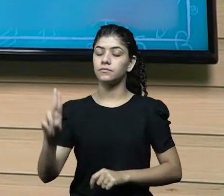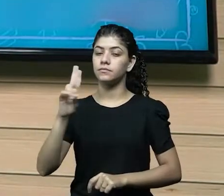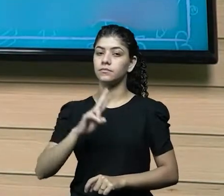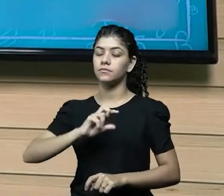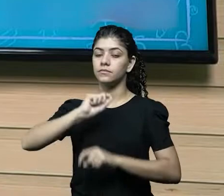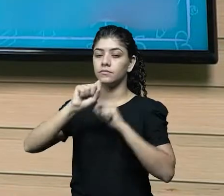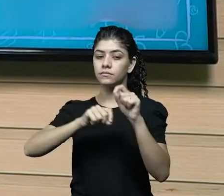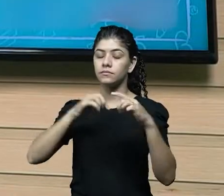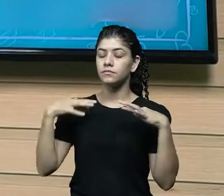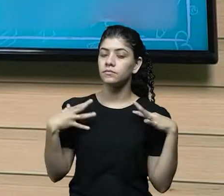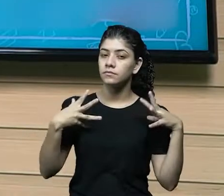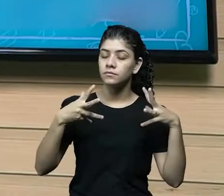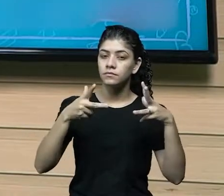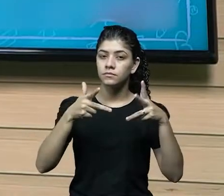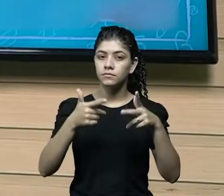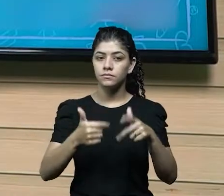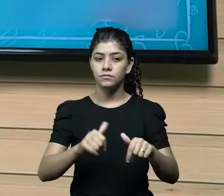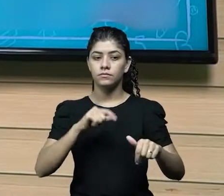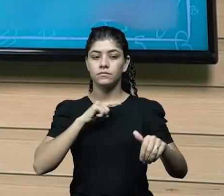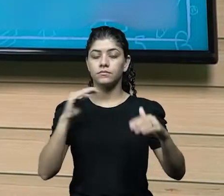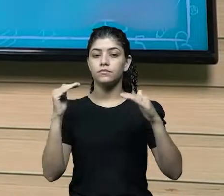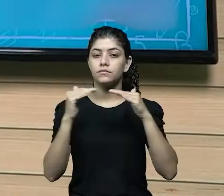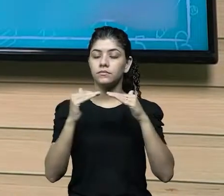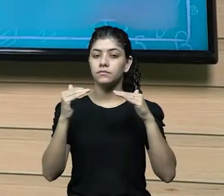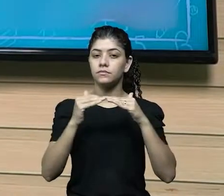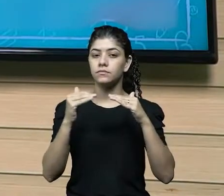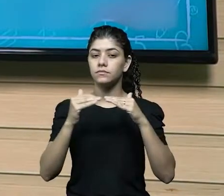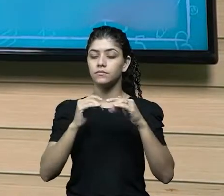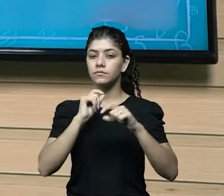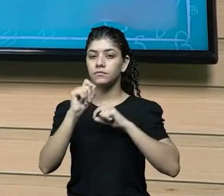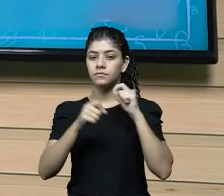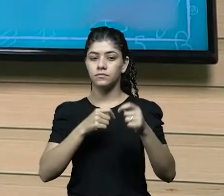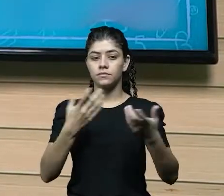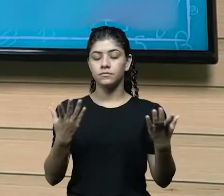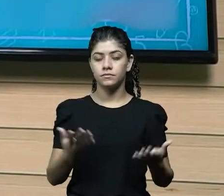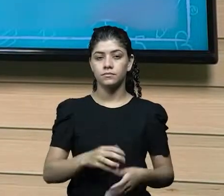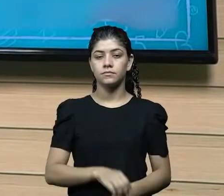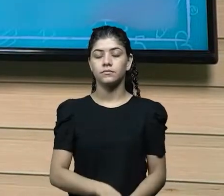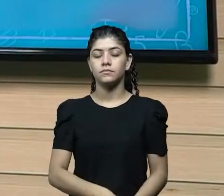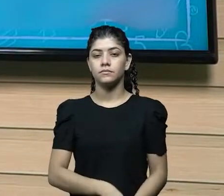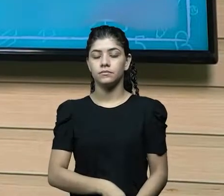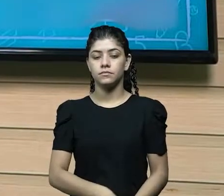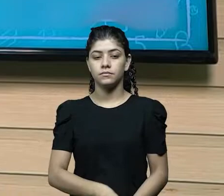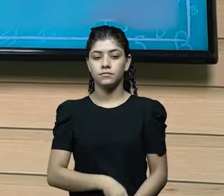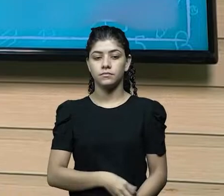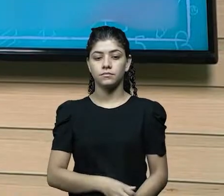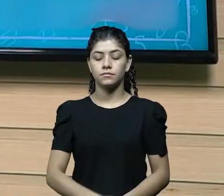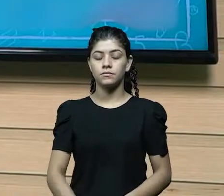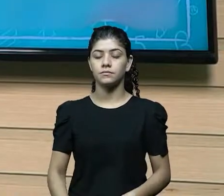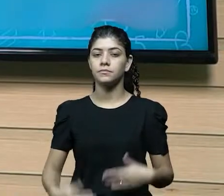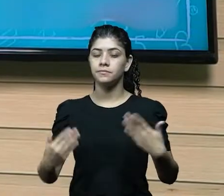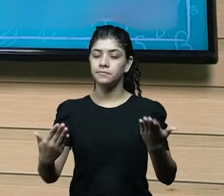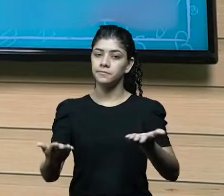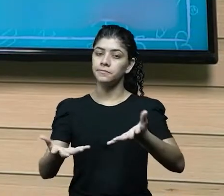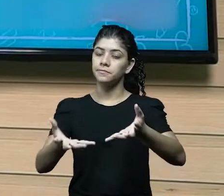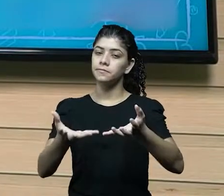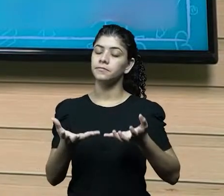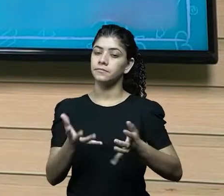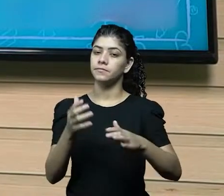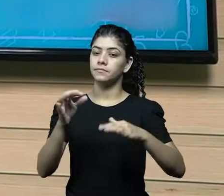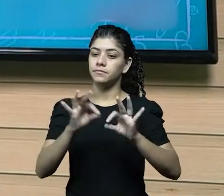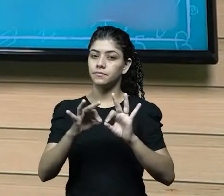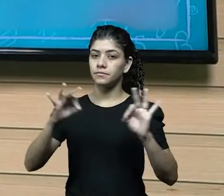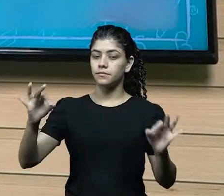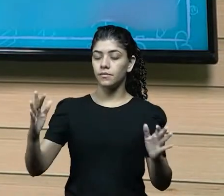aplicações, tudo que tem a ver com a tomada de medida. Desde o que se quer